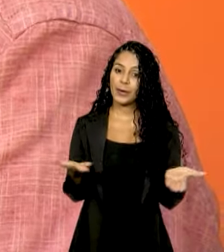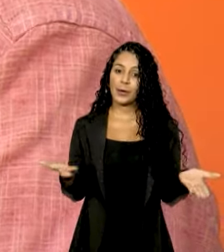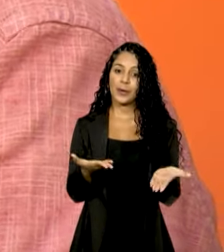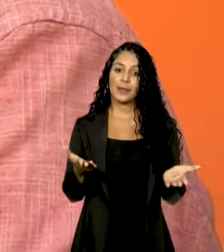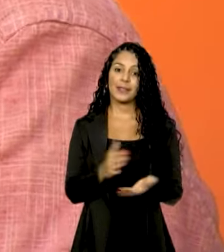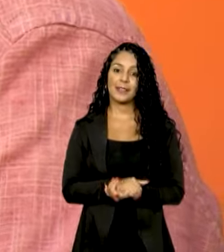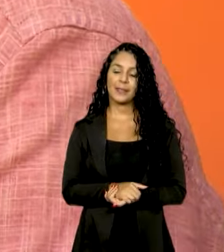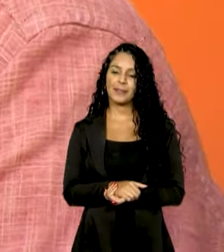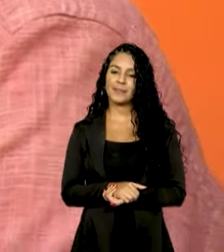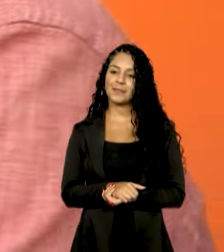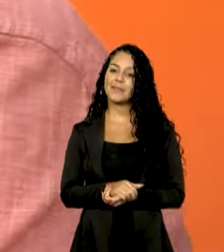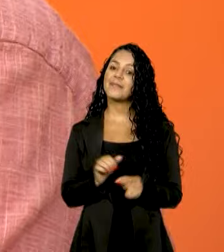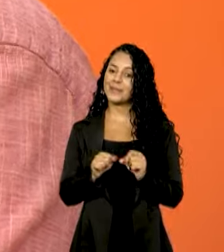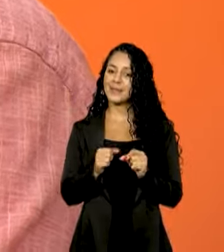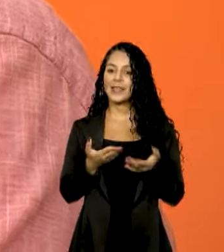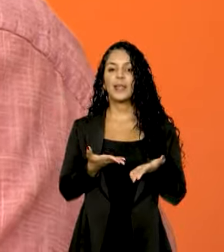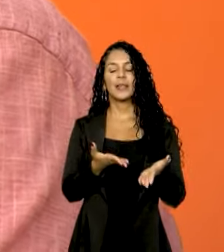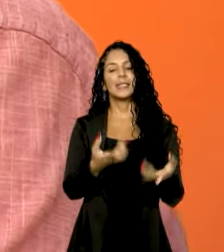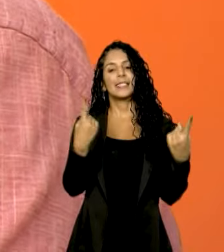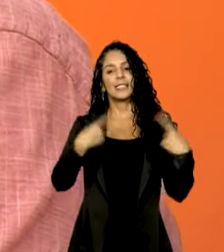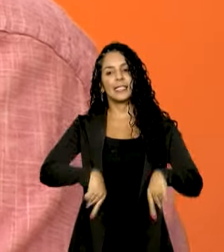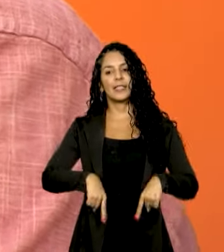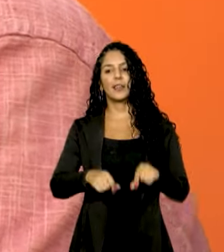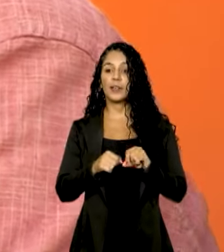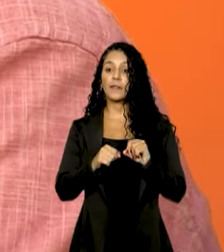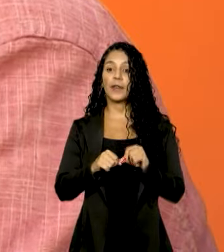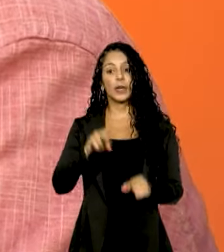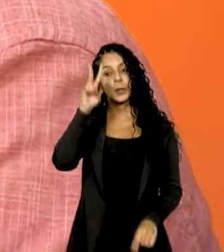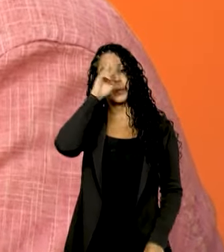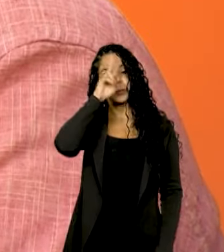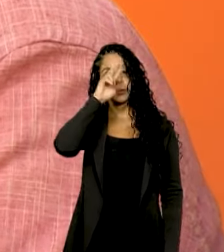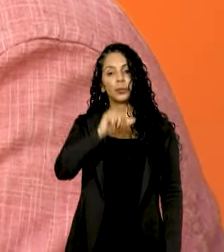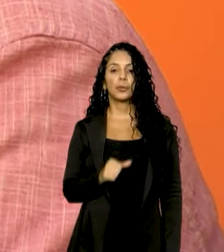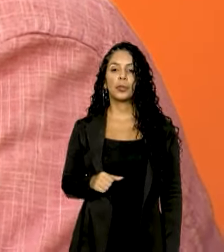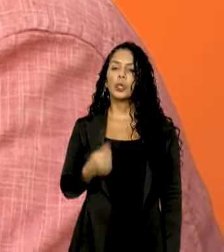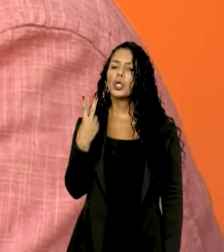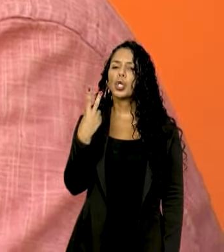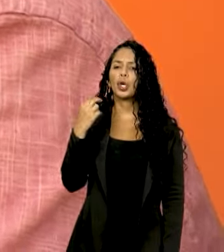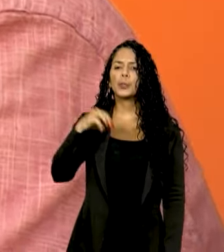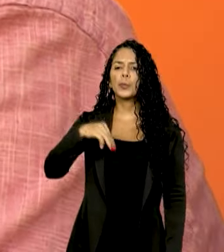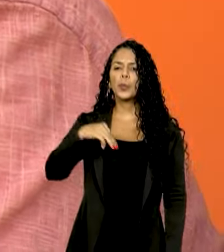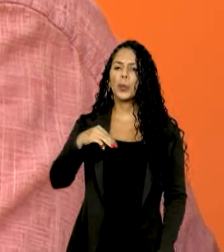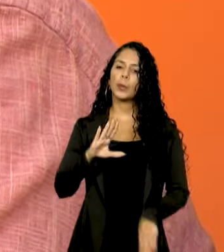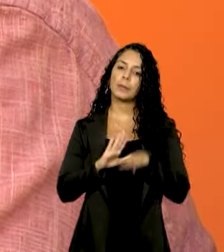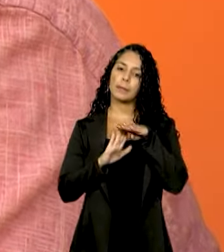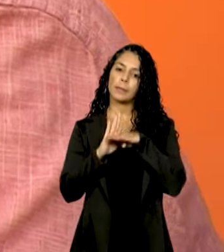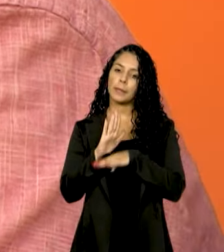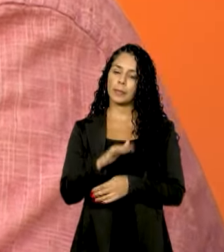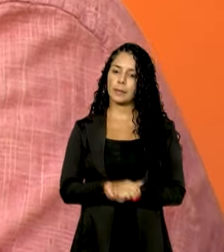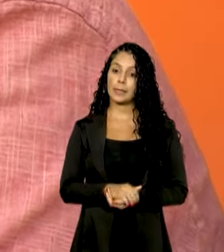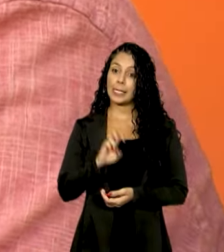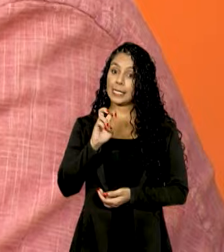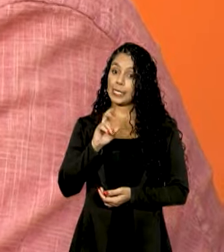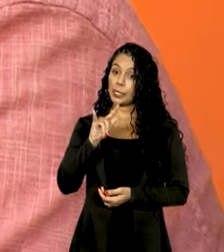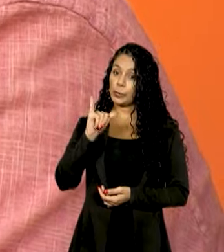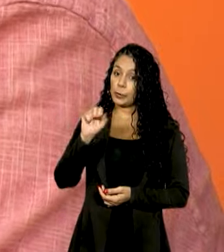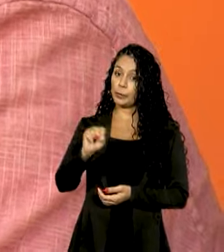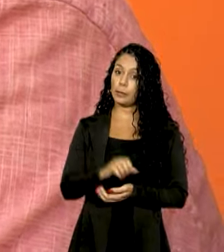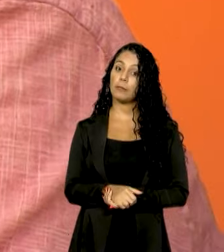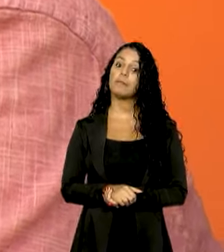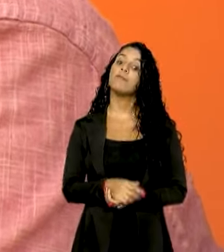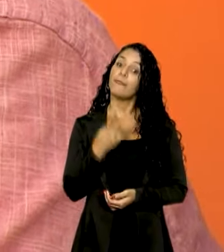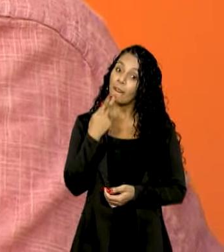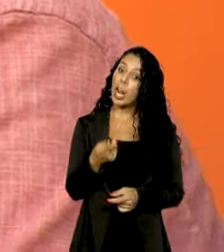Aí fizeram um convite, desafio. Falei assim, você faria uma história de 2 minutinhos pro programa? Isso foi há 5 dias. Eu